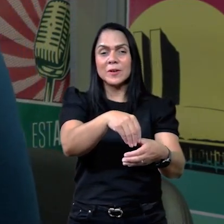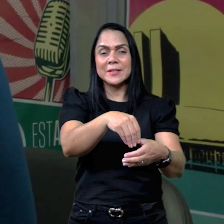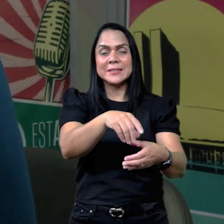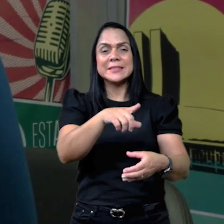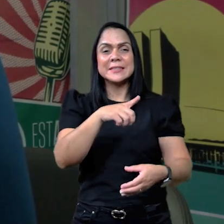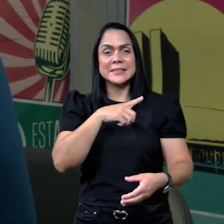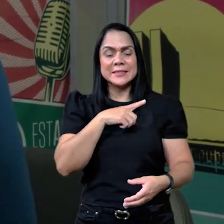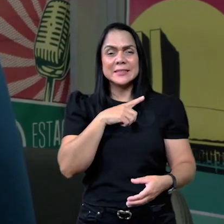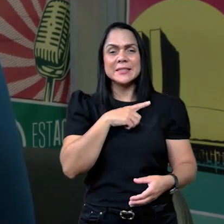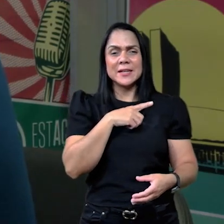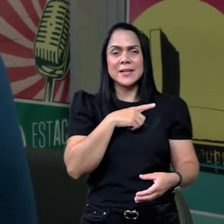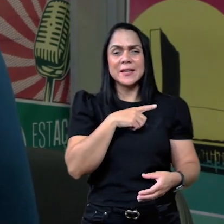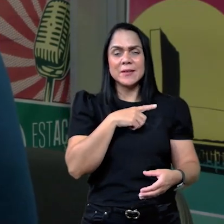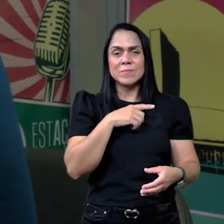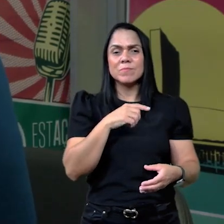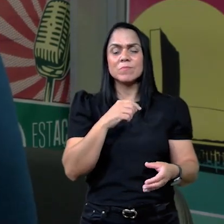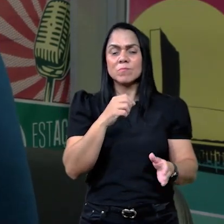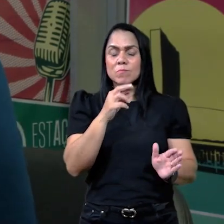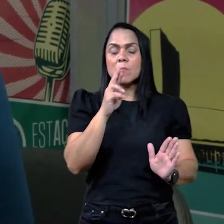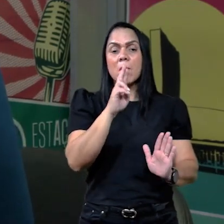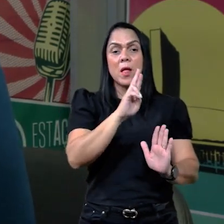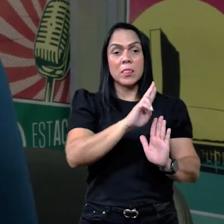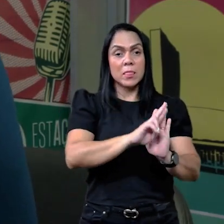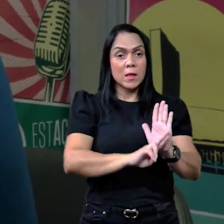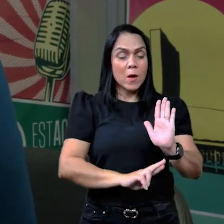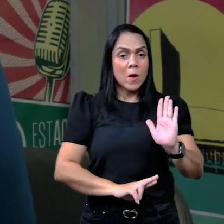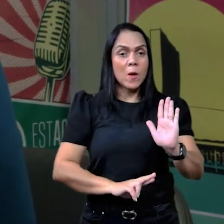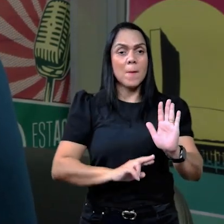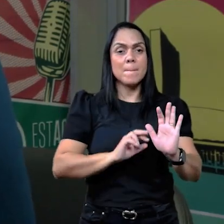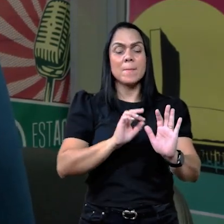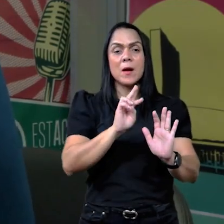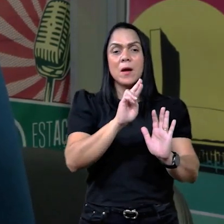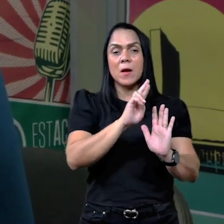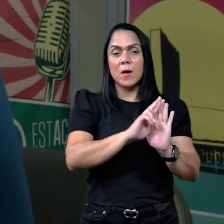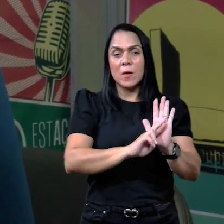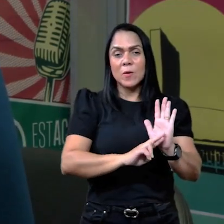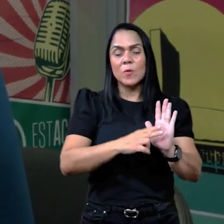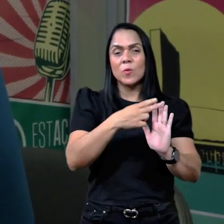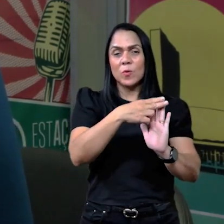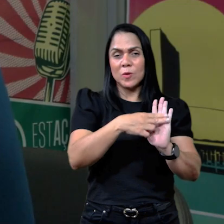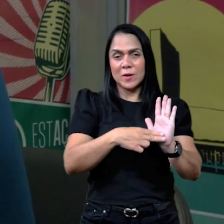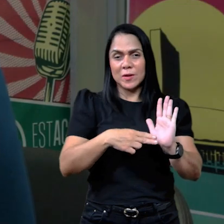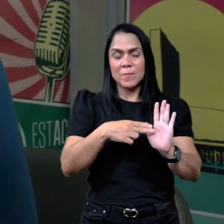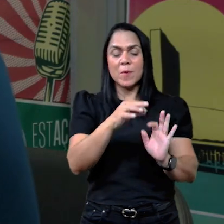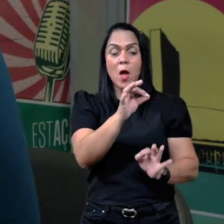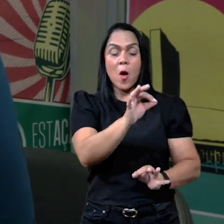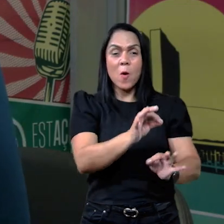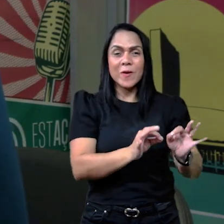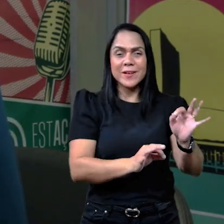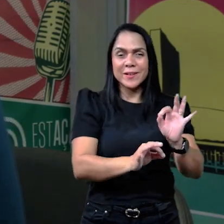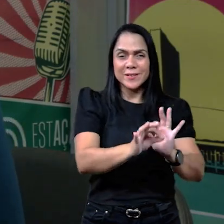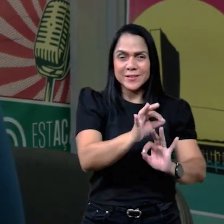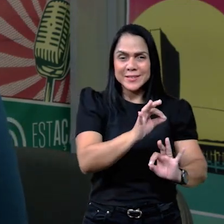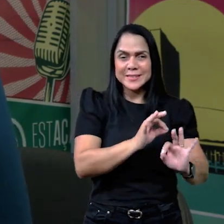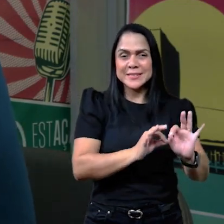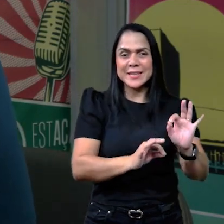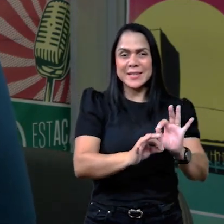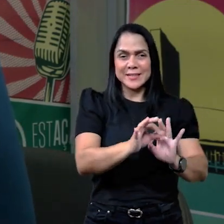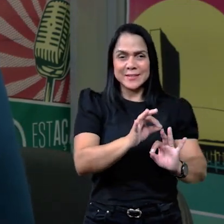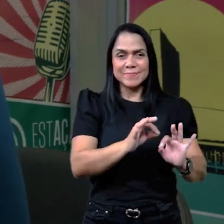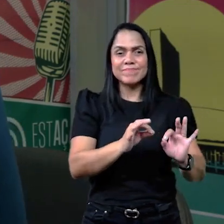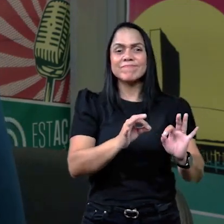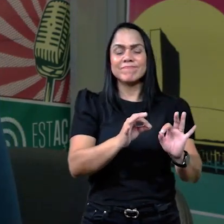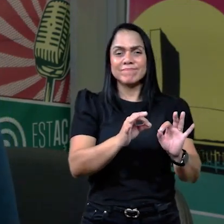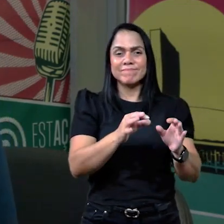Nós tínhamos essa tarefa de ter uma norma, né, um regulamento que pudesse trazer ali, né, organizado, né, ali,